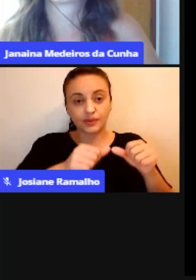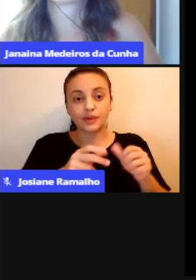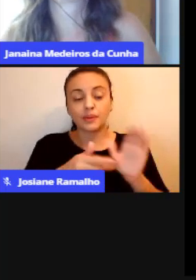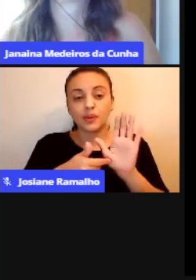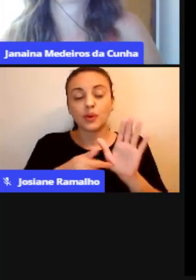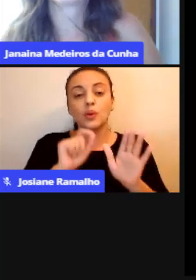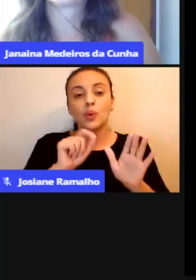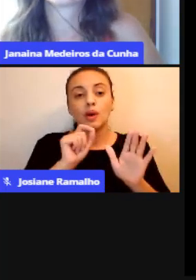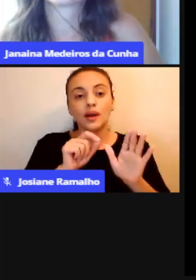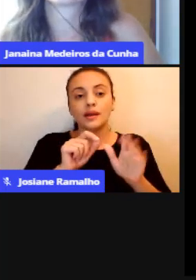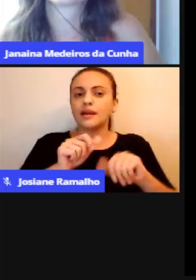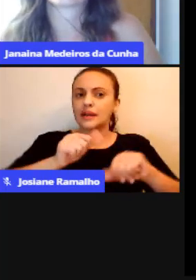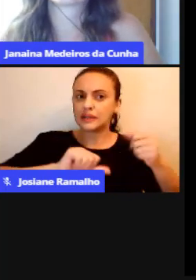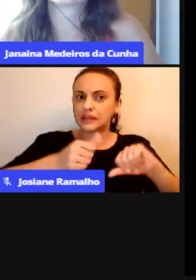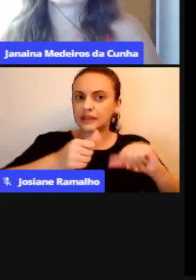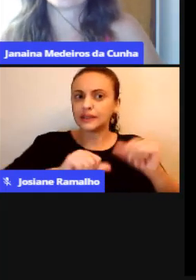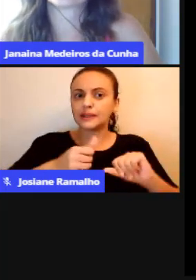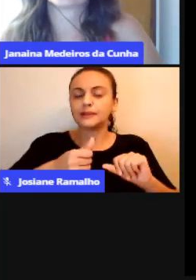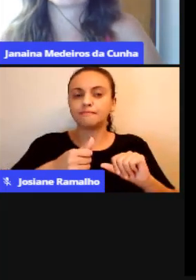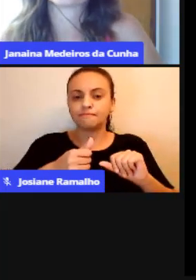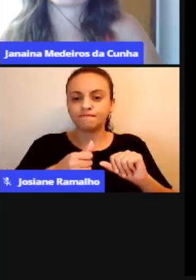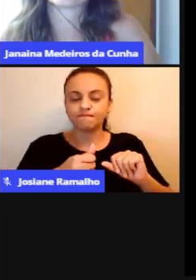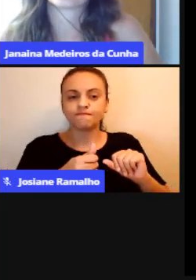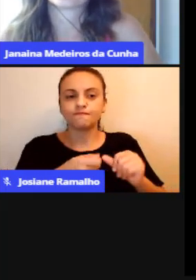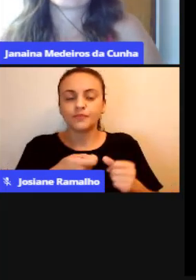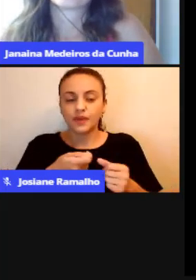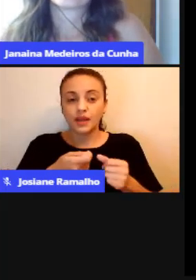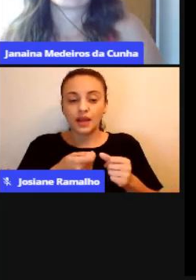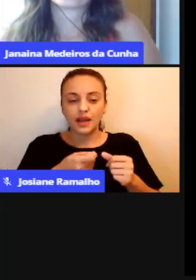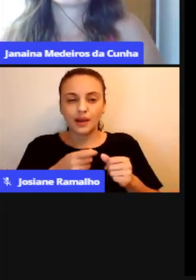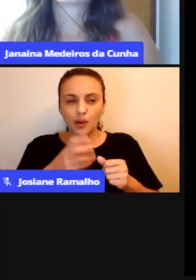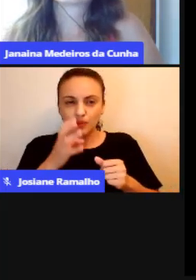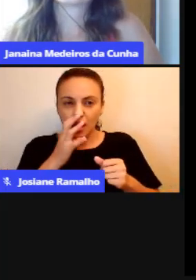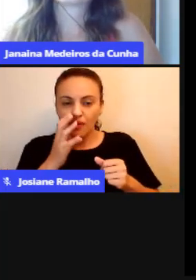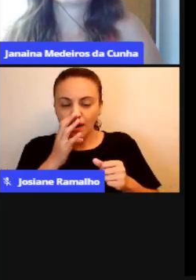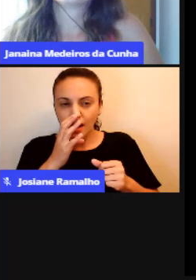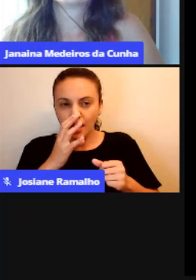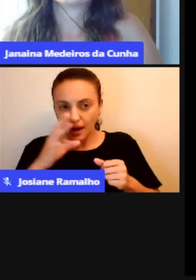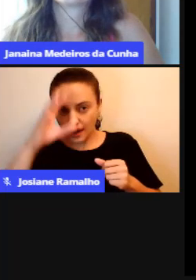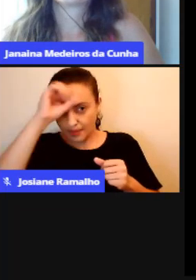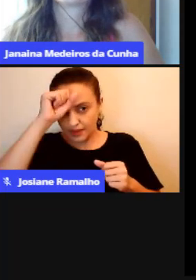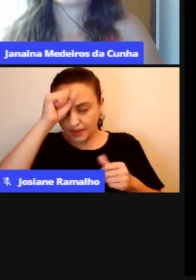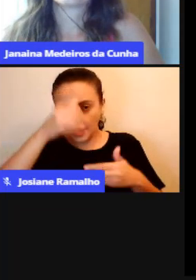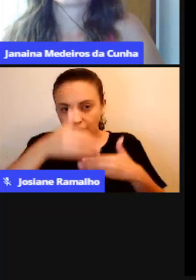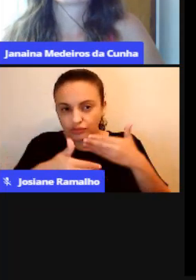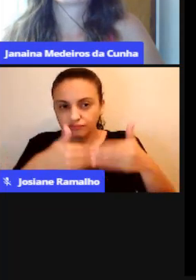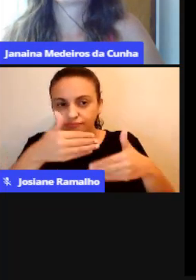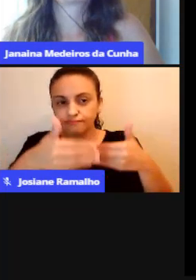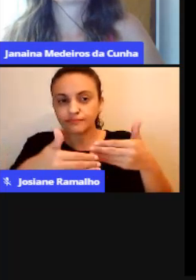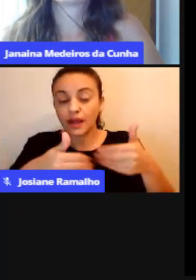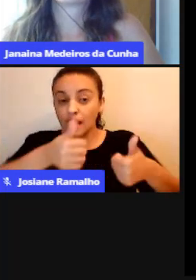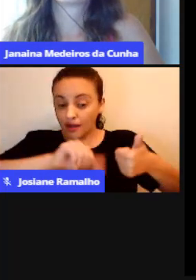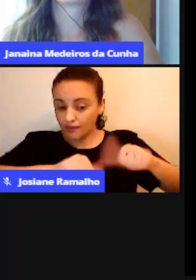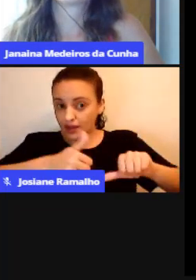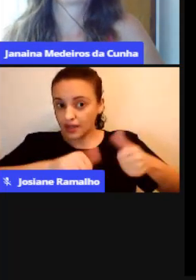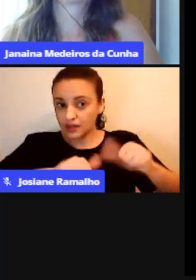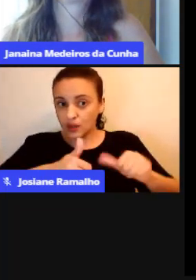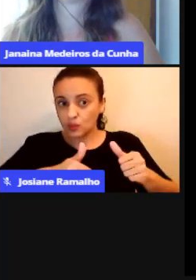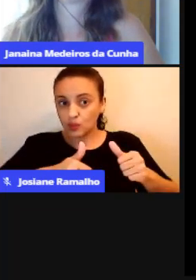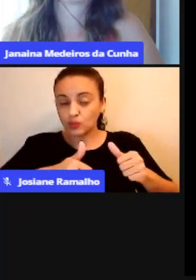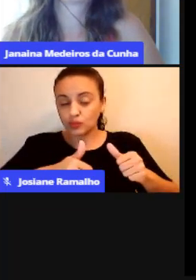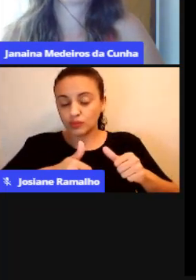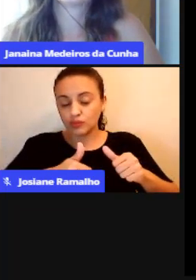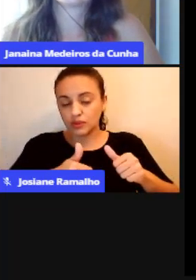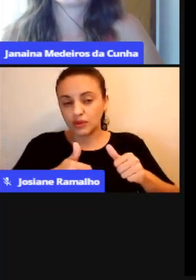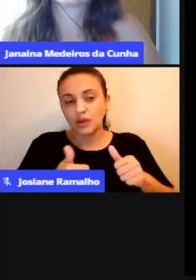de acompanhamento da aprendizagem. É ela que permite tomar conhecimento do que